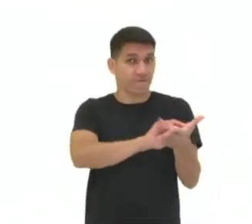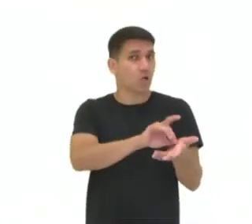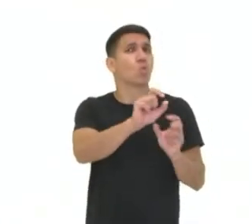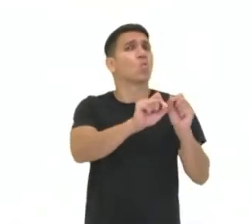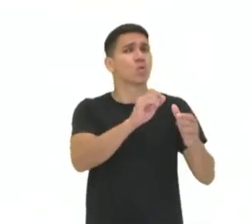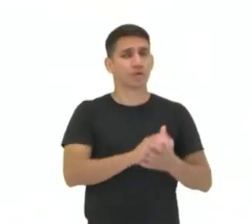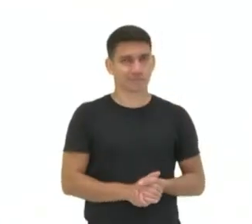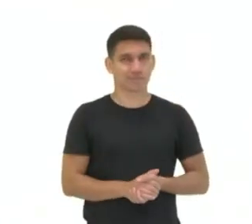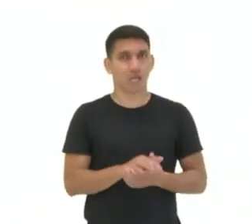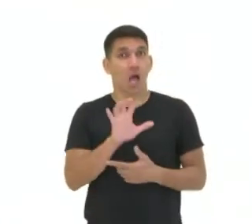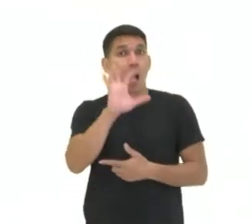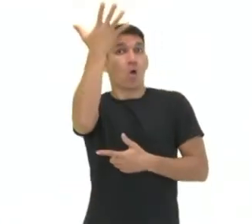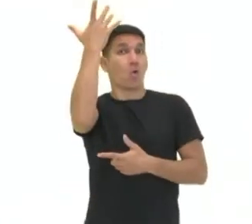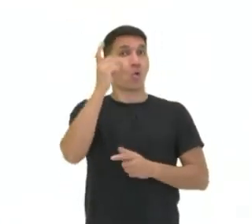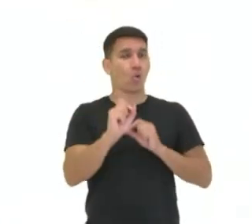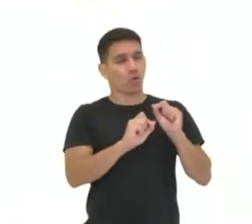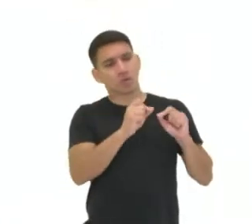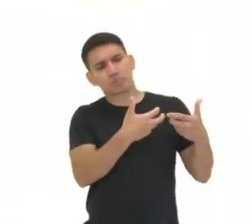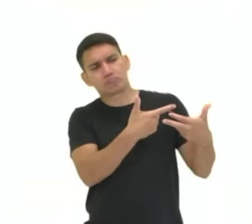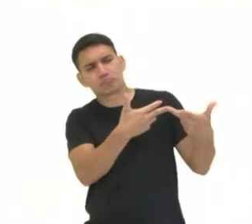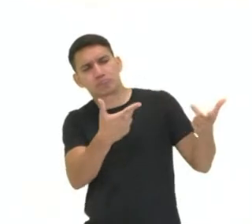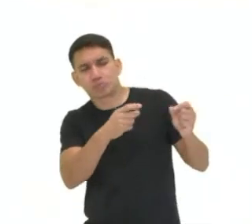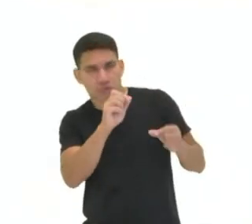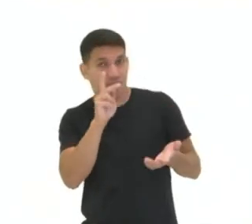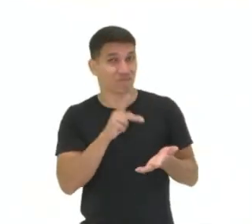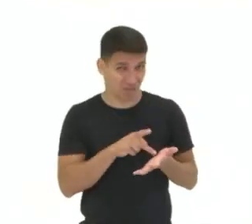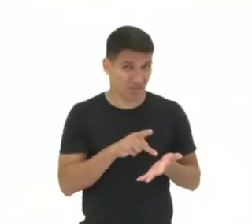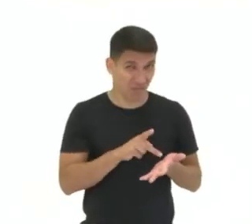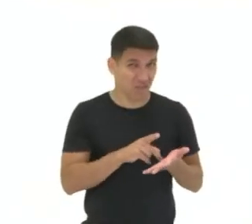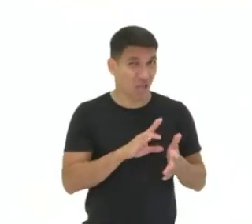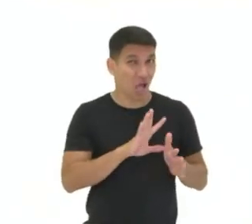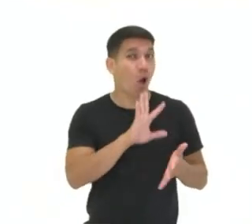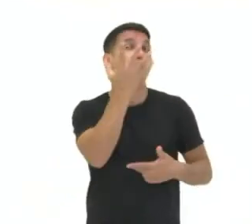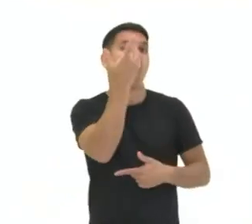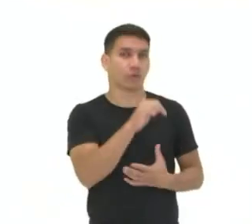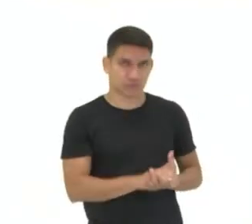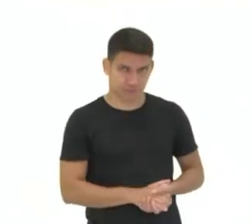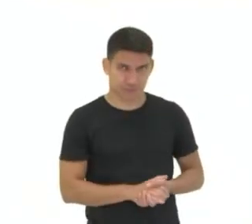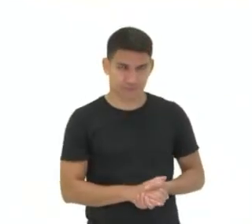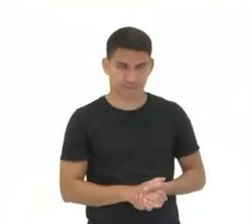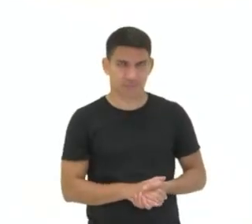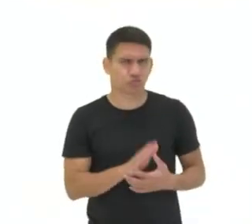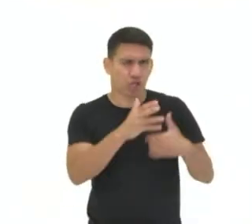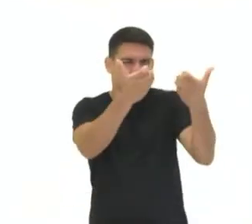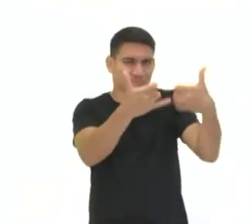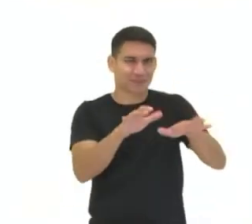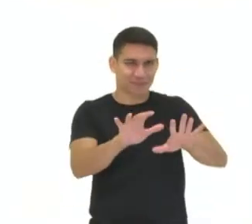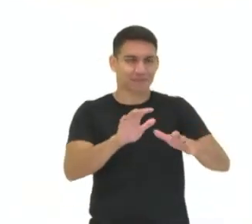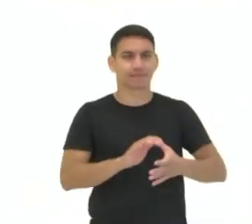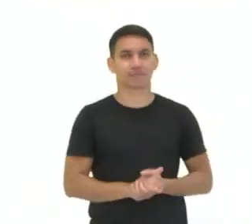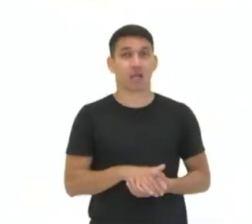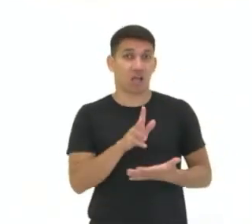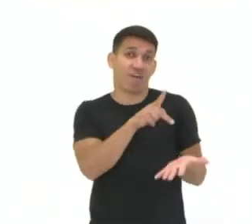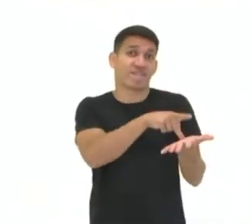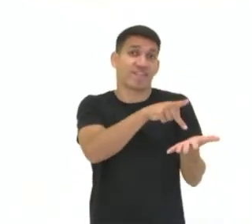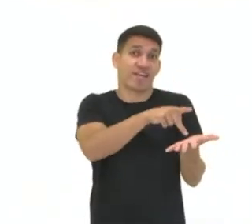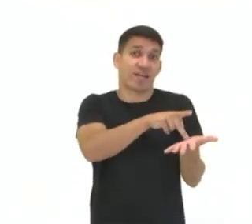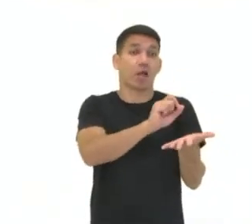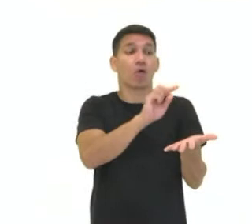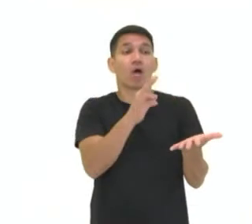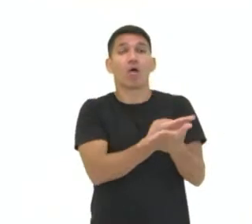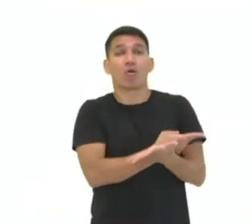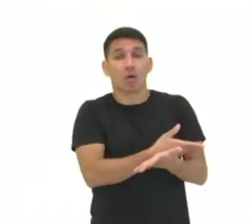são eventos ou acontecimentos que realmente aconteceram. Então, o que eu já falei para vocês. Então, é uma verdade, algo que